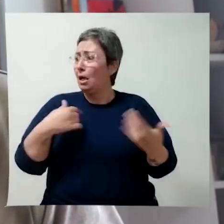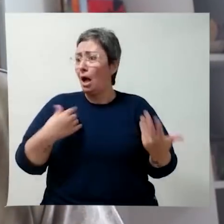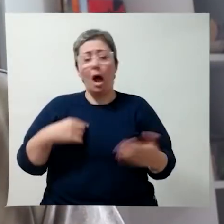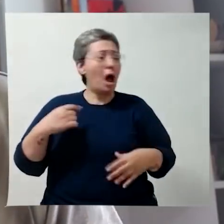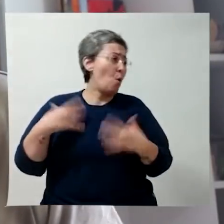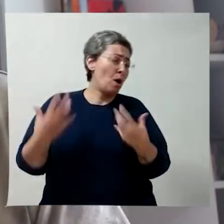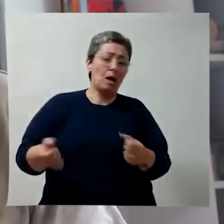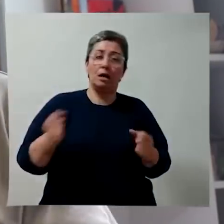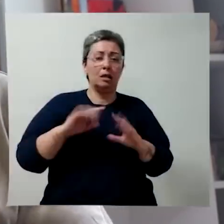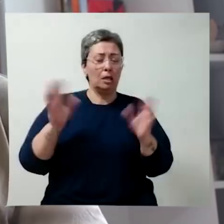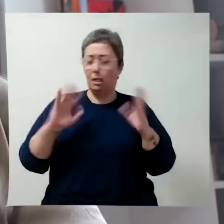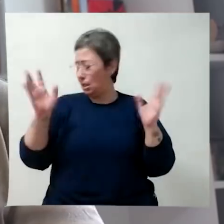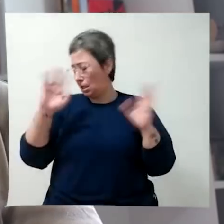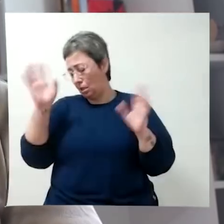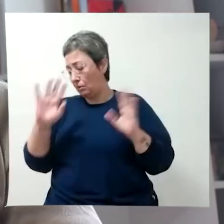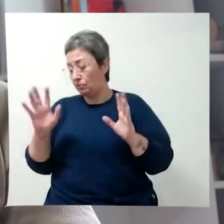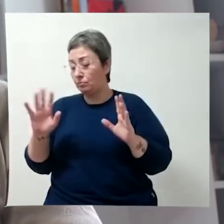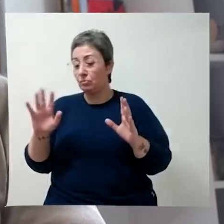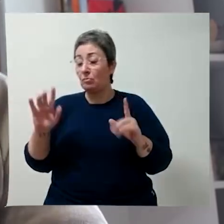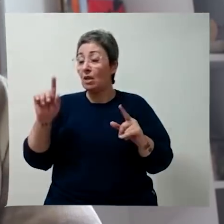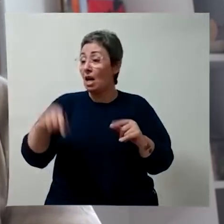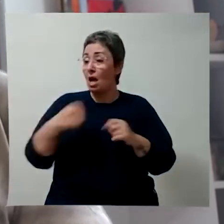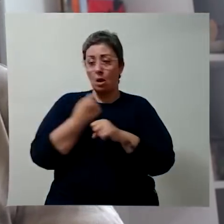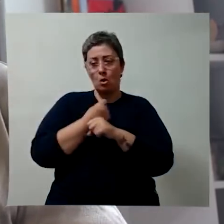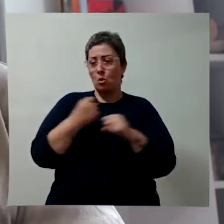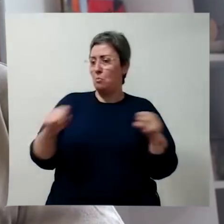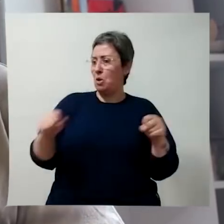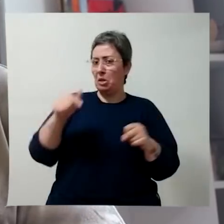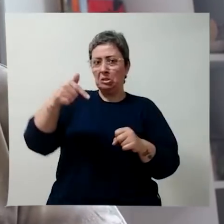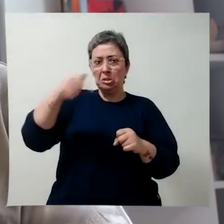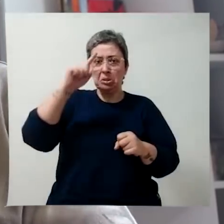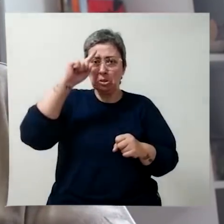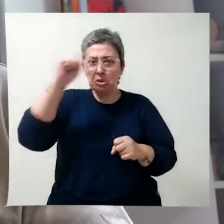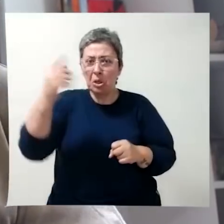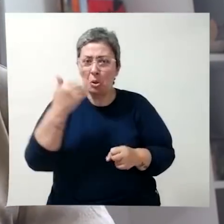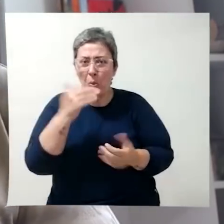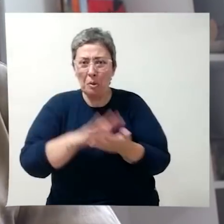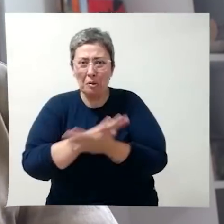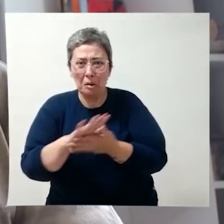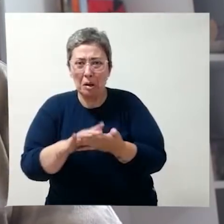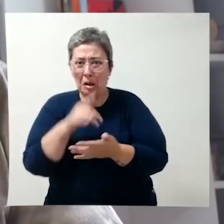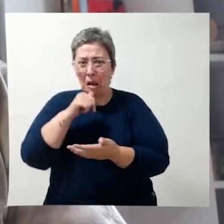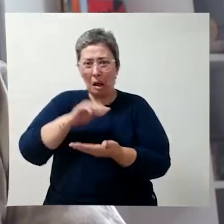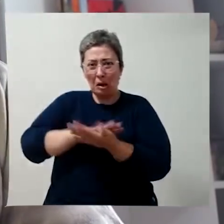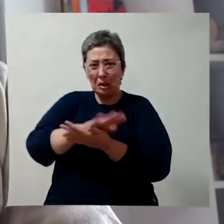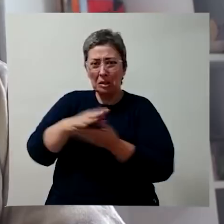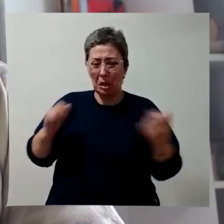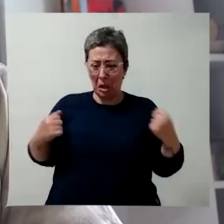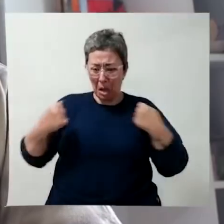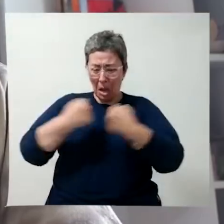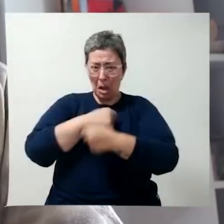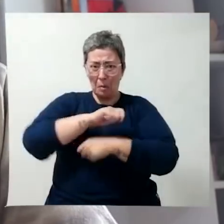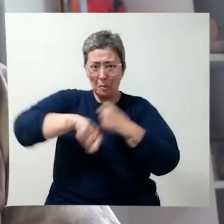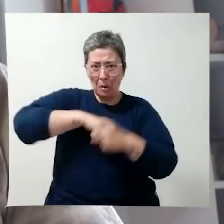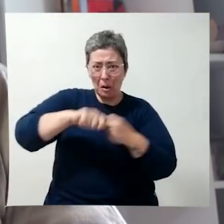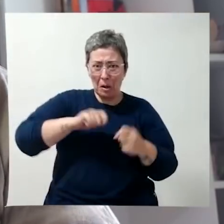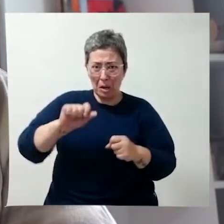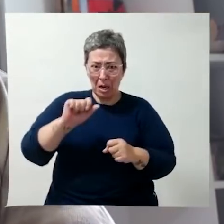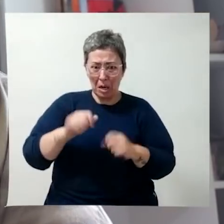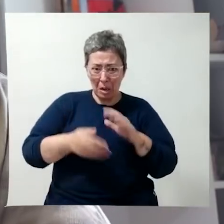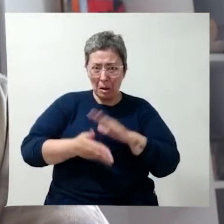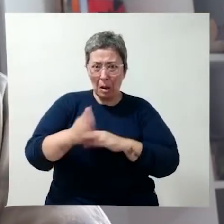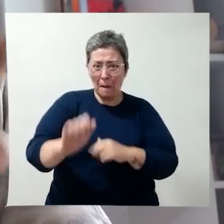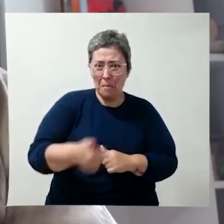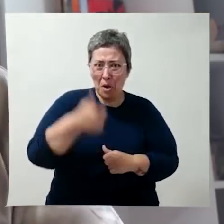ficou inconformada. Não. É impossível ficar 7 dias sem comer, sem beber, amarrado dentro da pele de uma anta e sair melhor